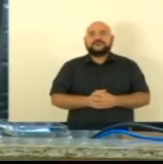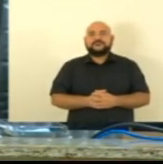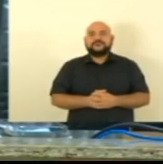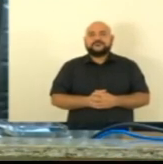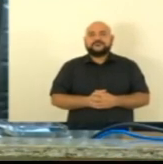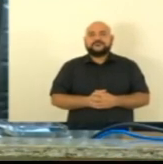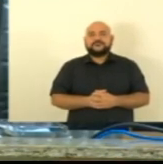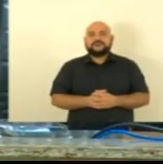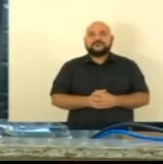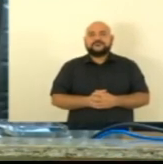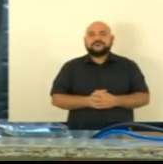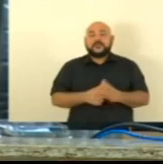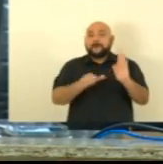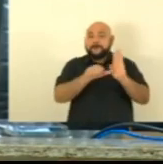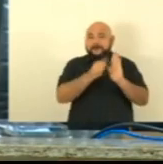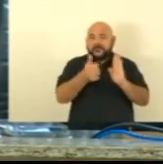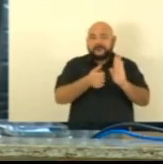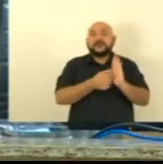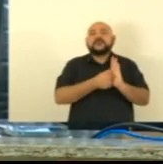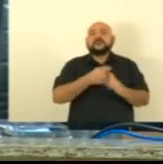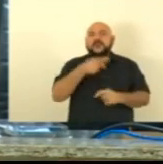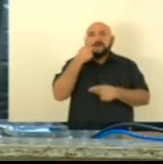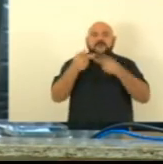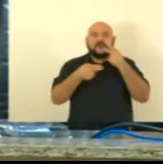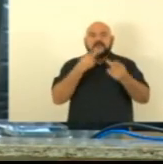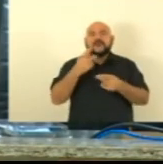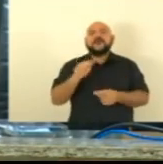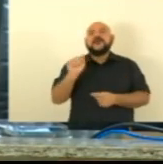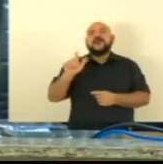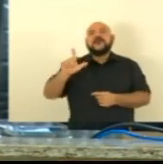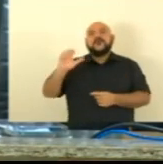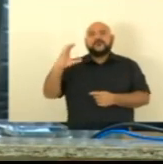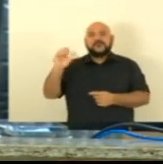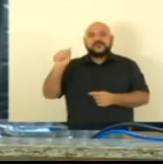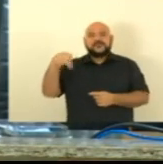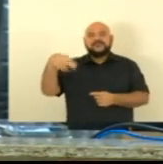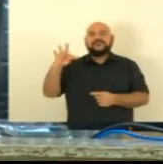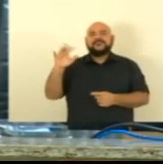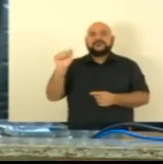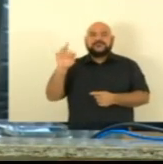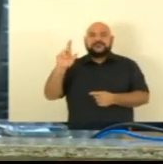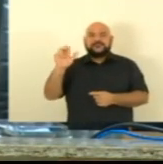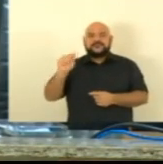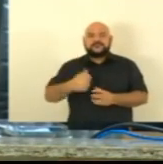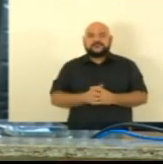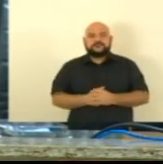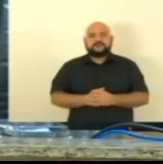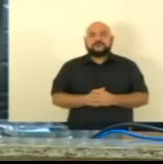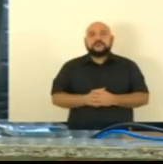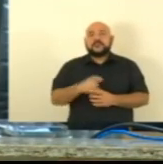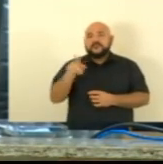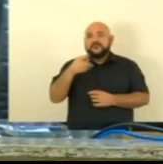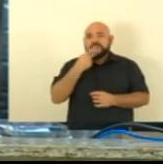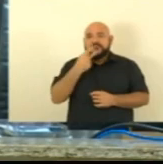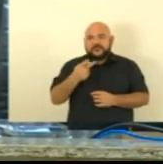Primeiro orador inscrito, deputado Alcântaro Filho, com a palavra. Vossa Excelência tem até